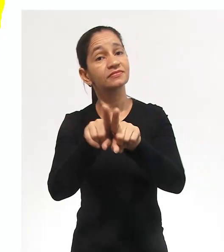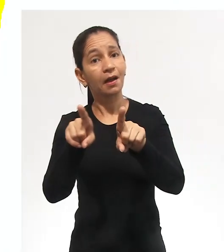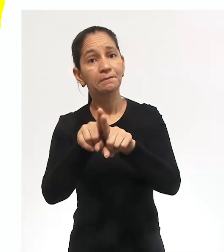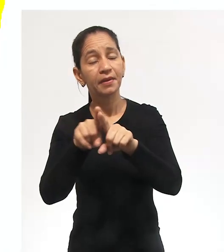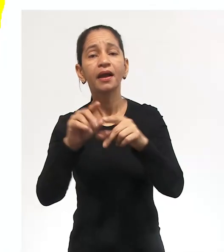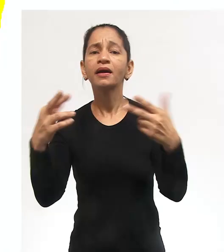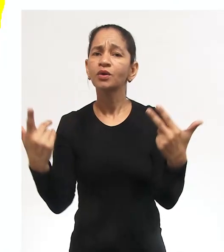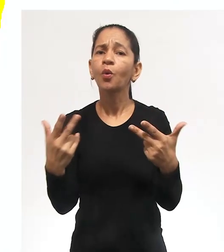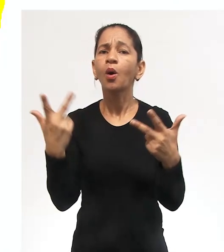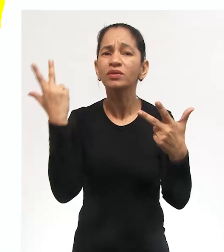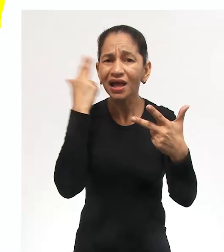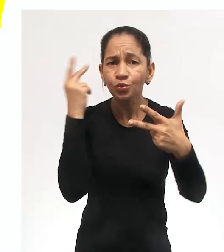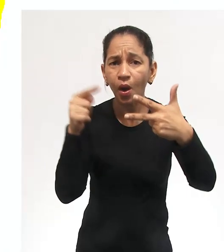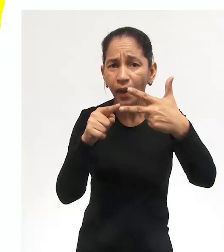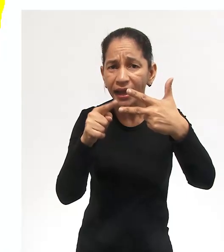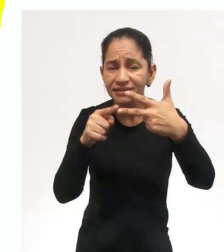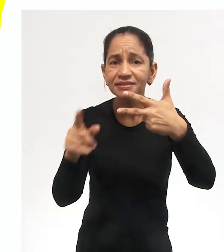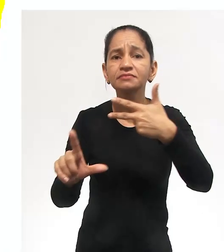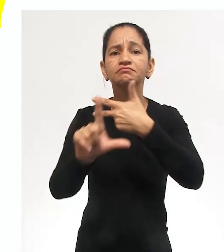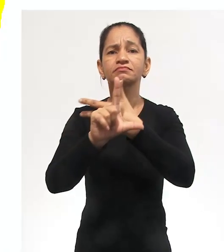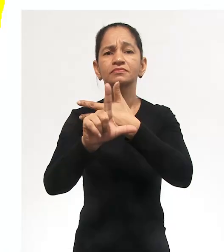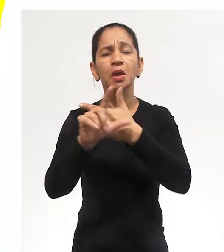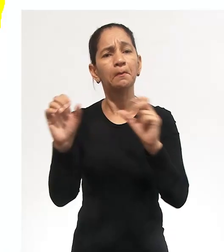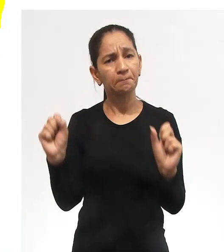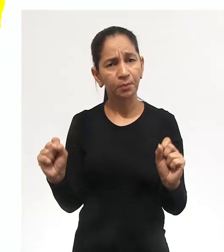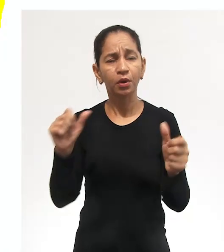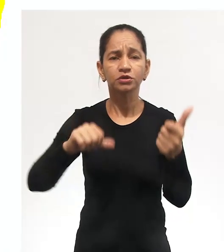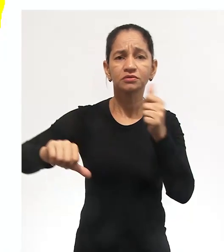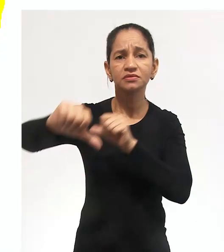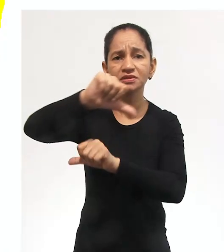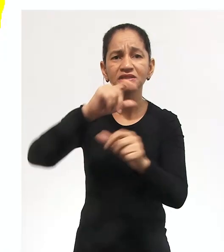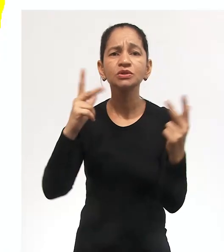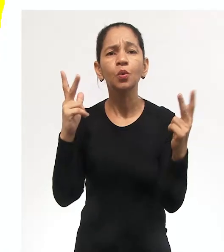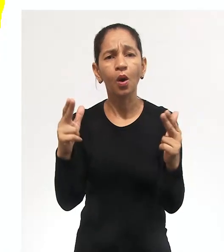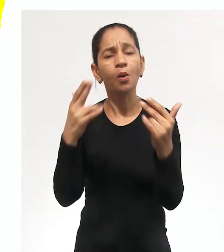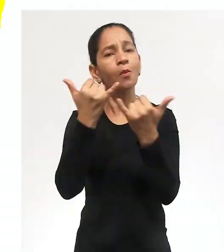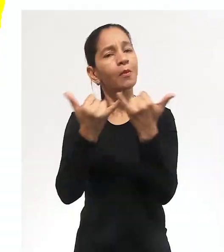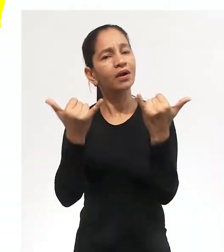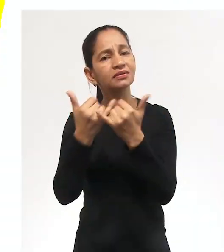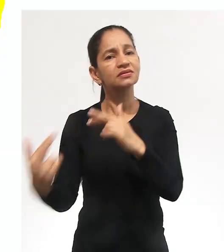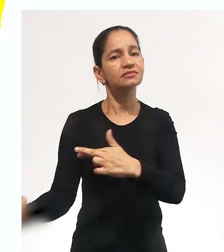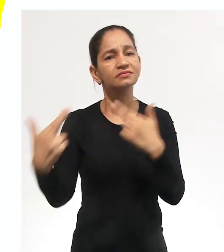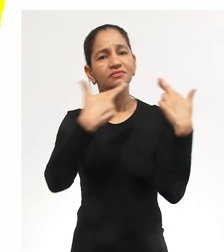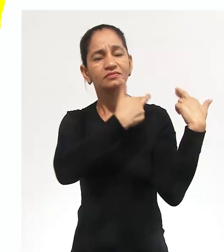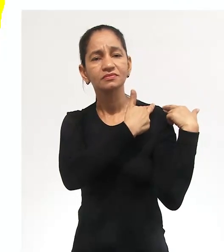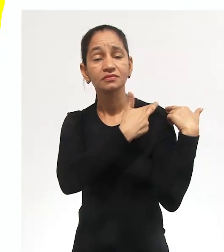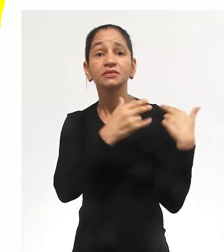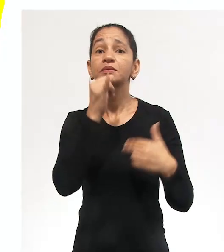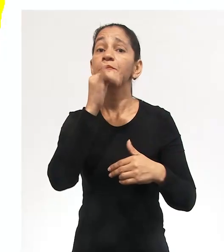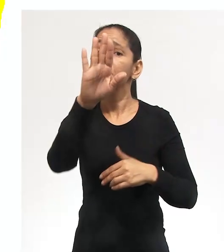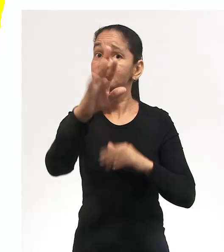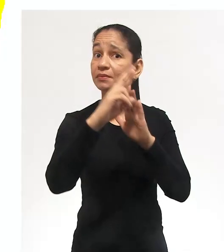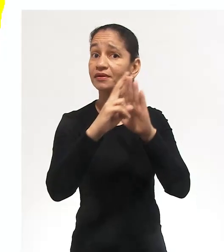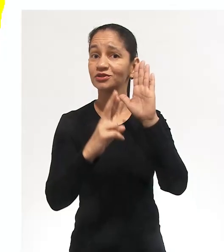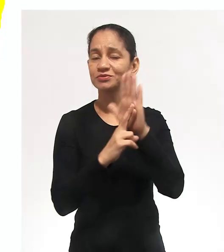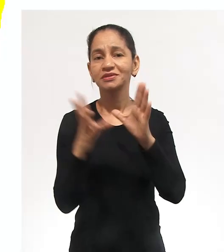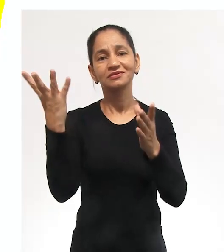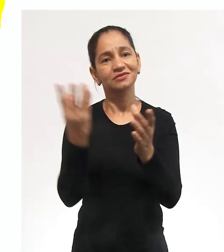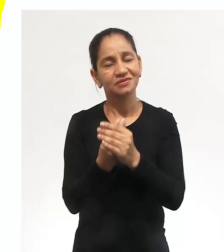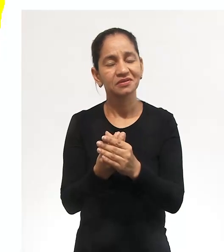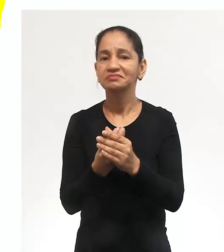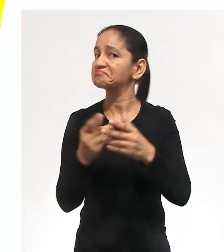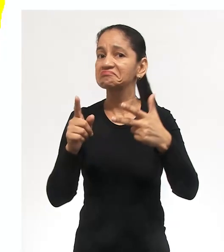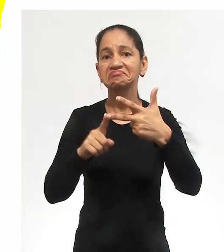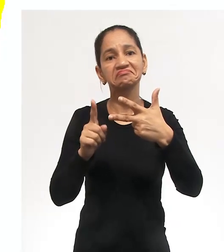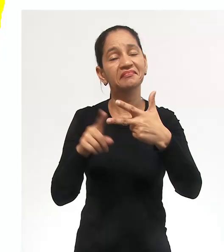legislativa. O professor judiciário pode legislar? Pode. Ó. Por exemplo, aqui ao dispor, né, sobre regimento interno. O regimento interno é um ato normativo, né, de seus tribunais, aqui,